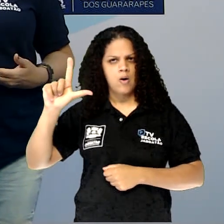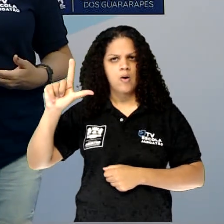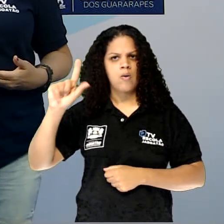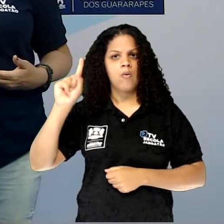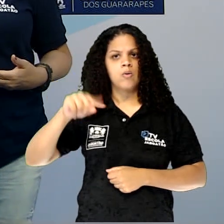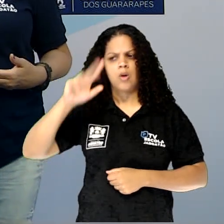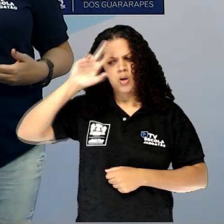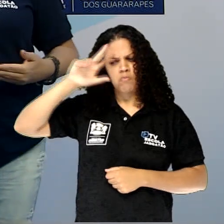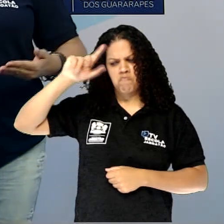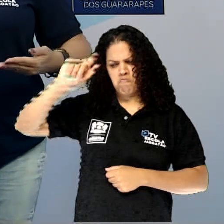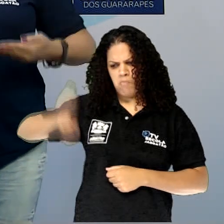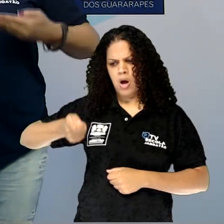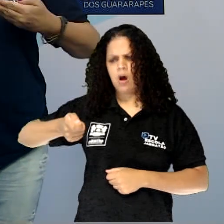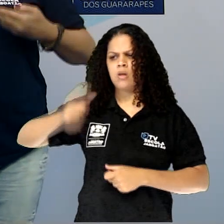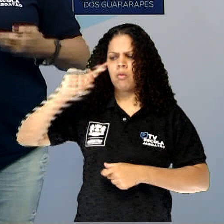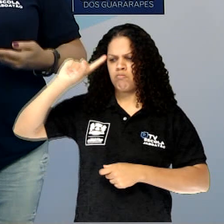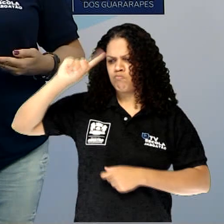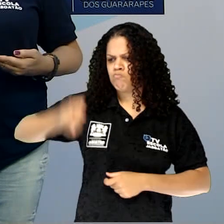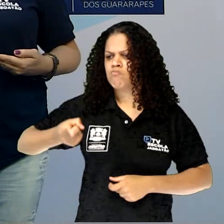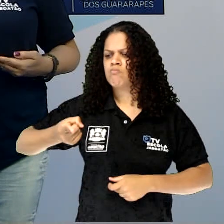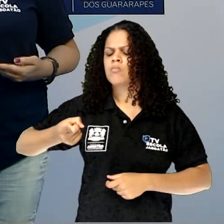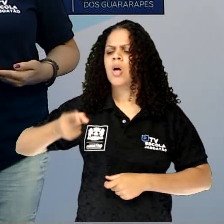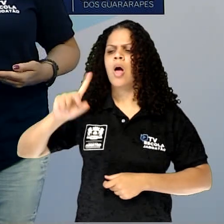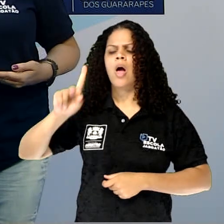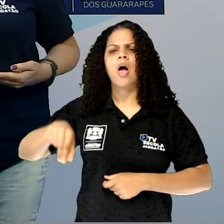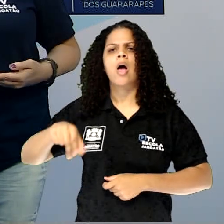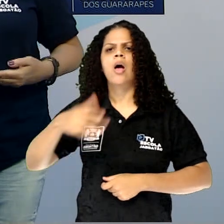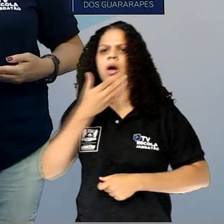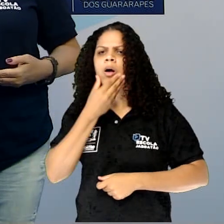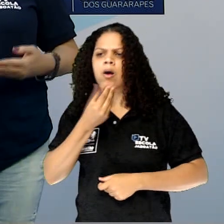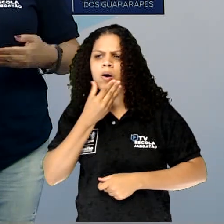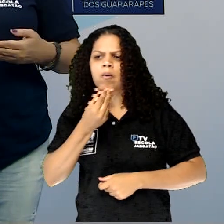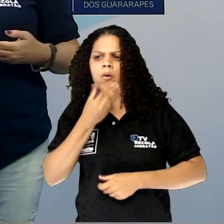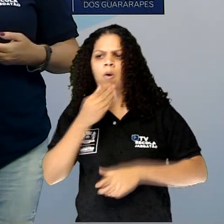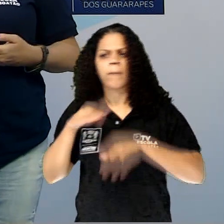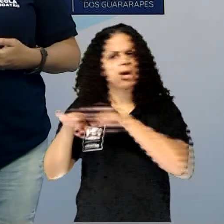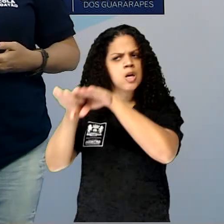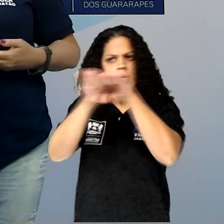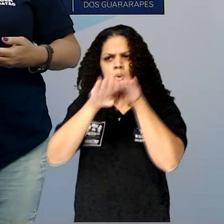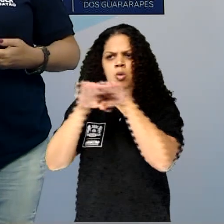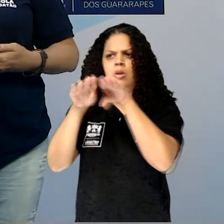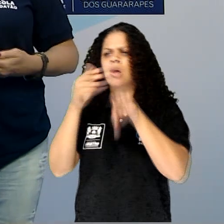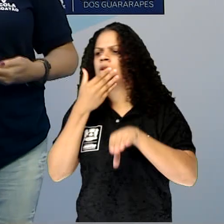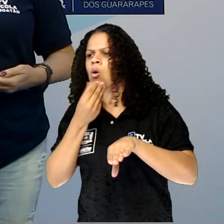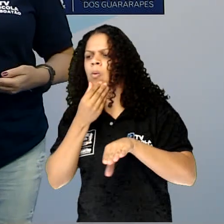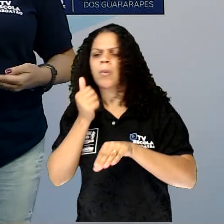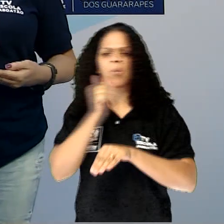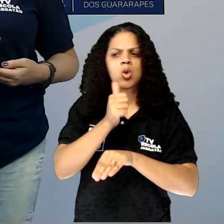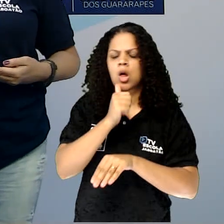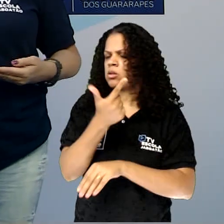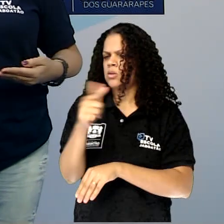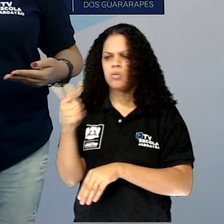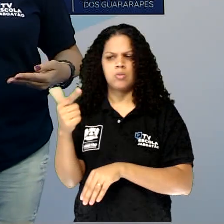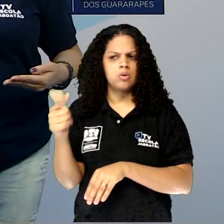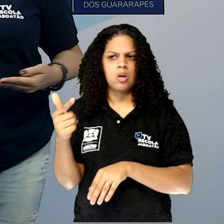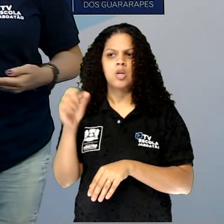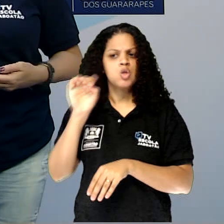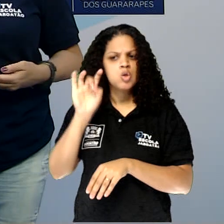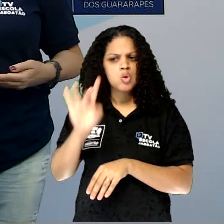poder dos homens, onde não há igualdade entre homens e mulheres, e são os homens que